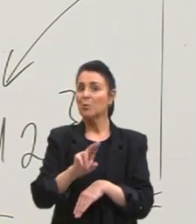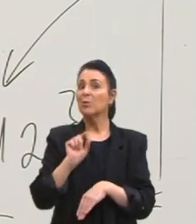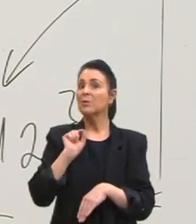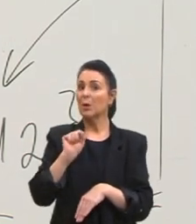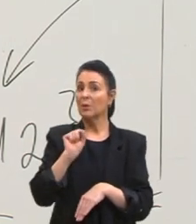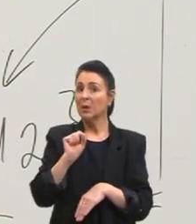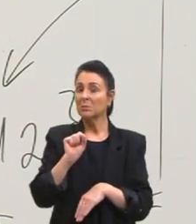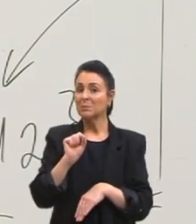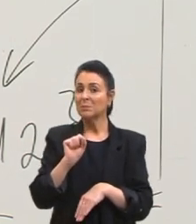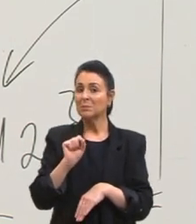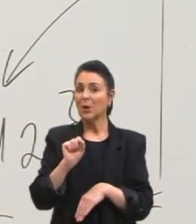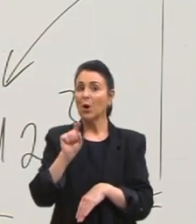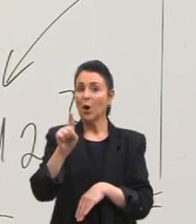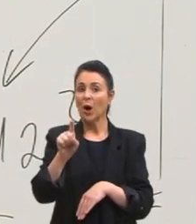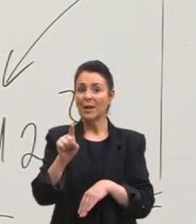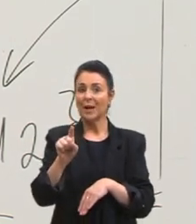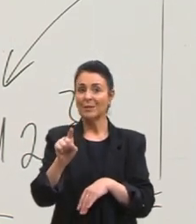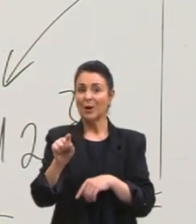daqui,